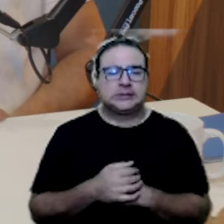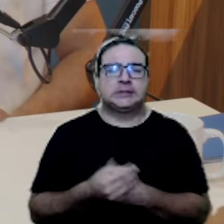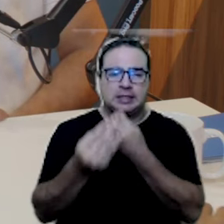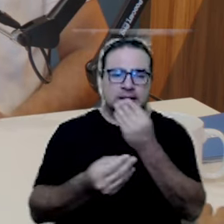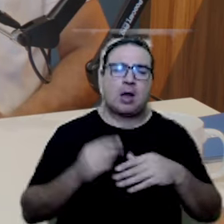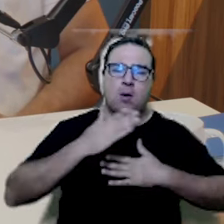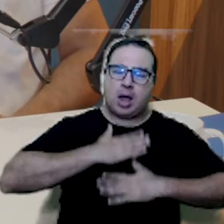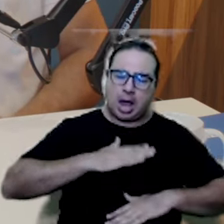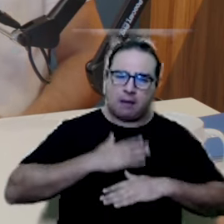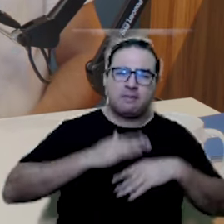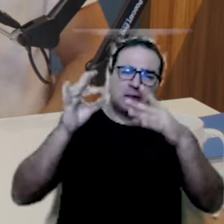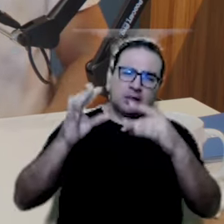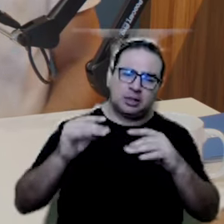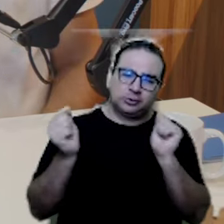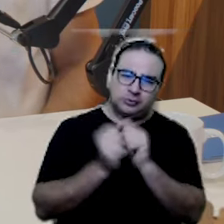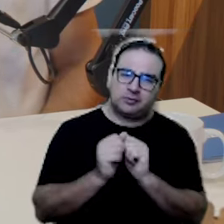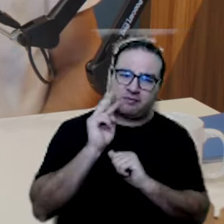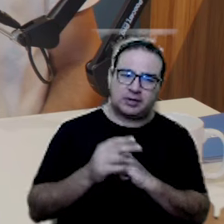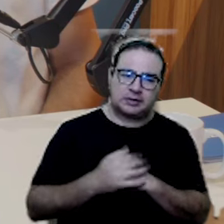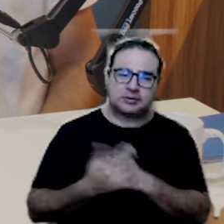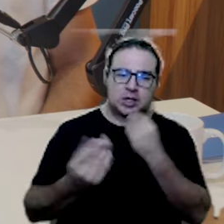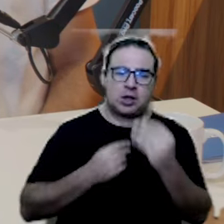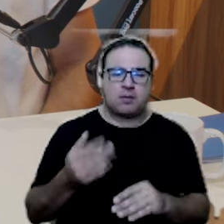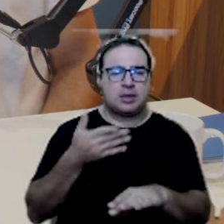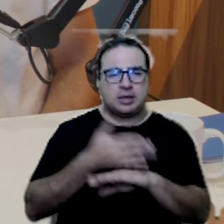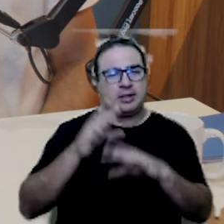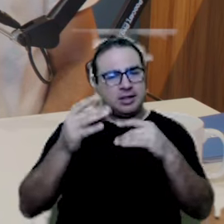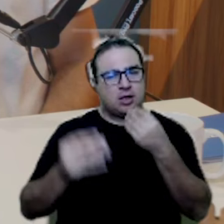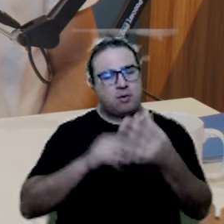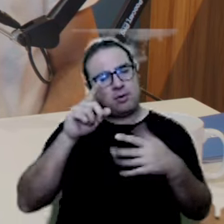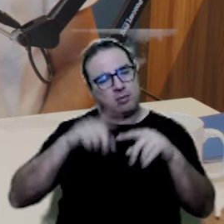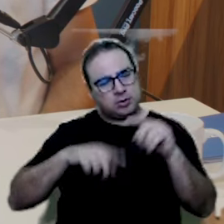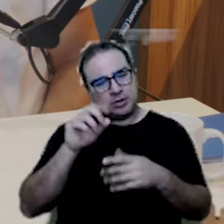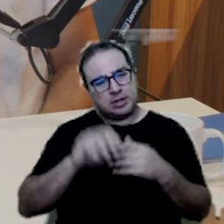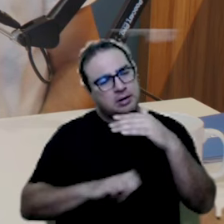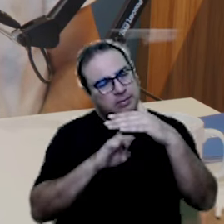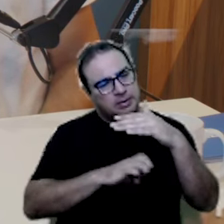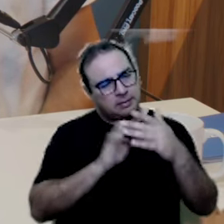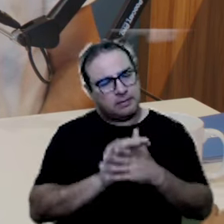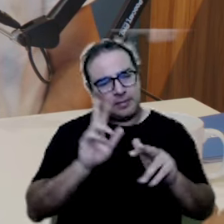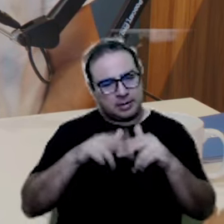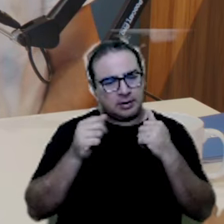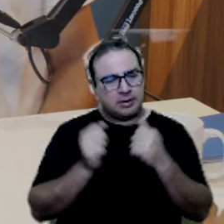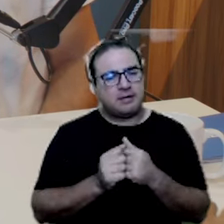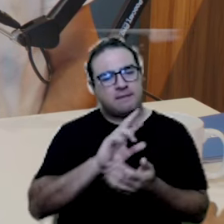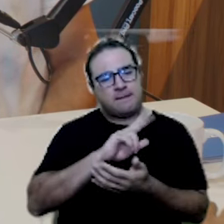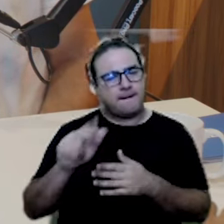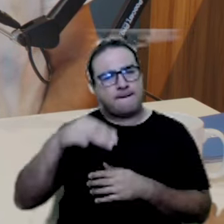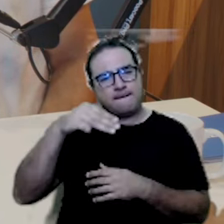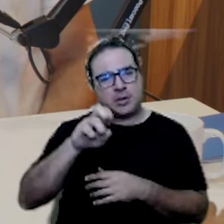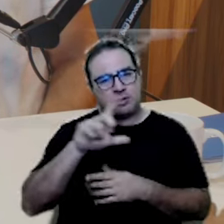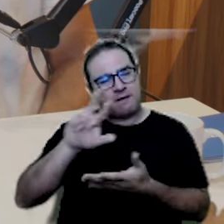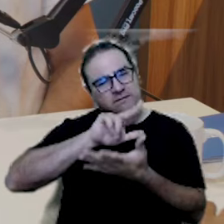precisa trazer com calma com detalhes e não tem como entrar no detalhe de cada produto de cada empresa e por isso eles fizeram um